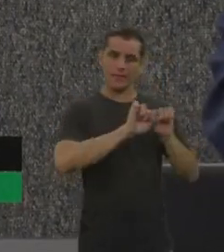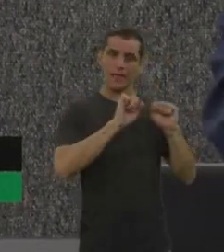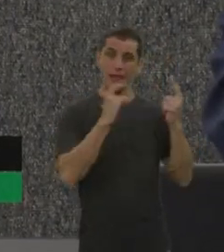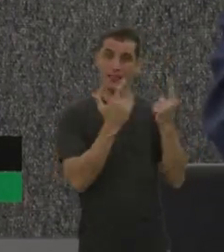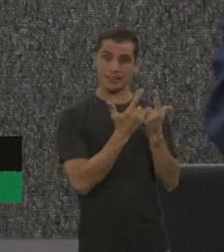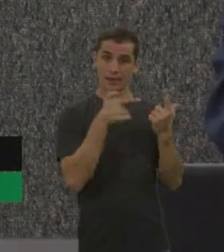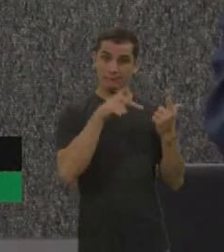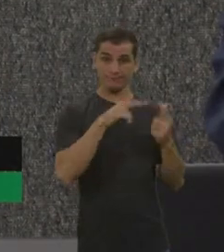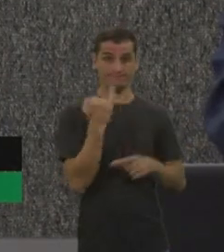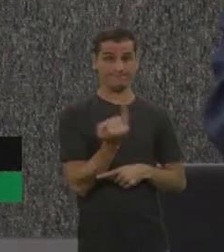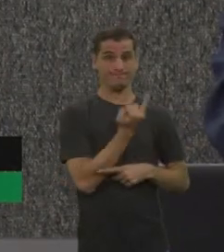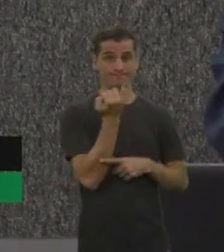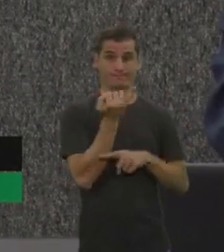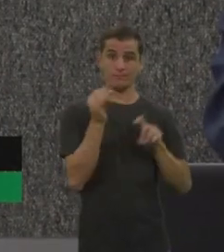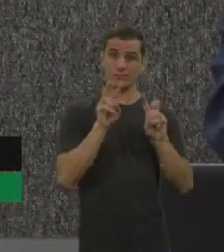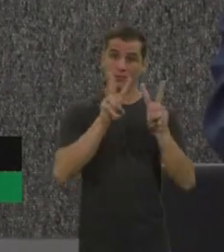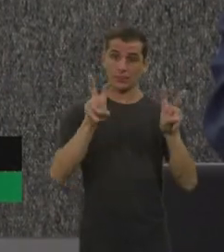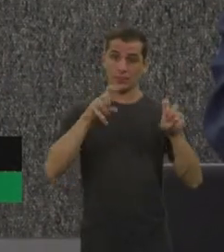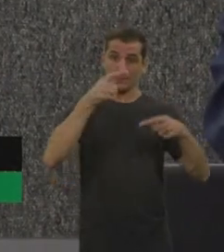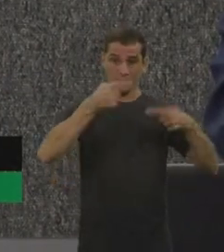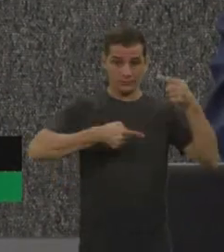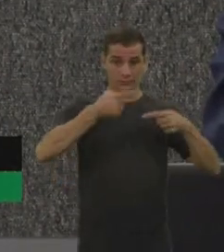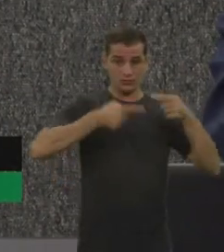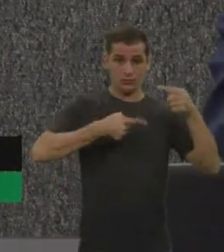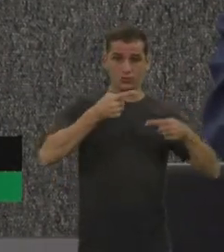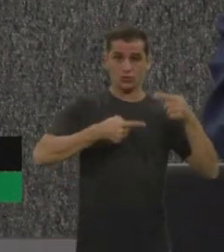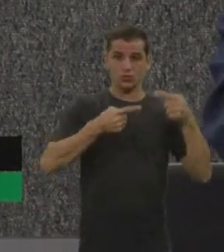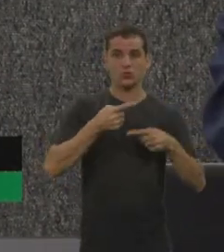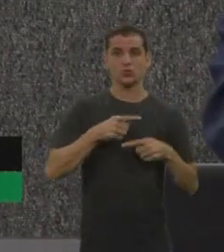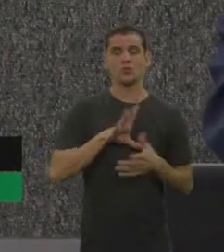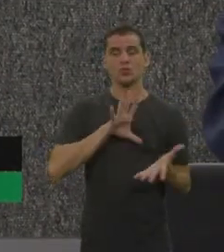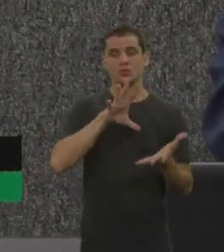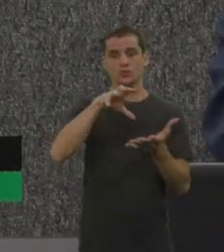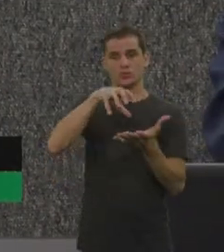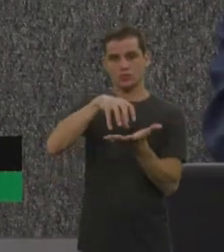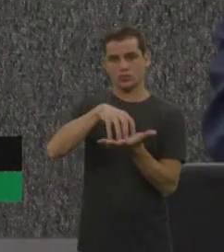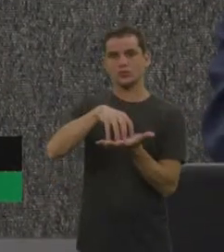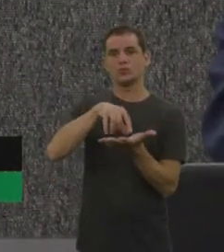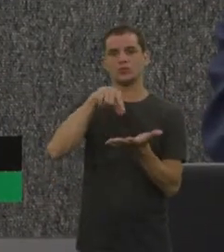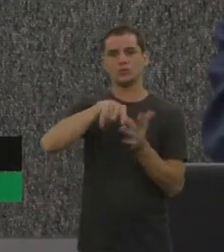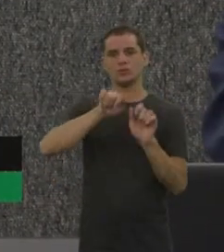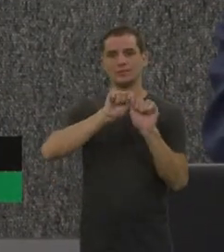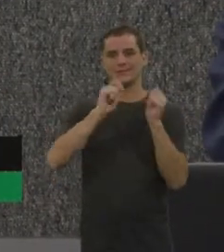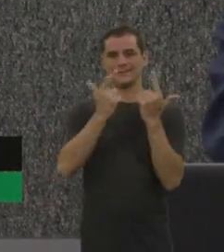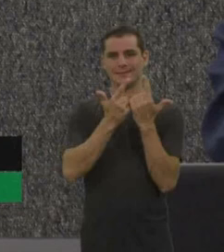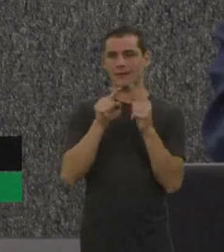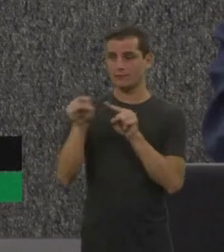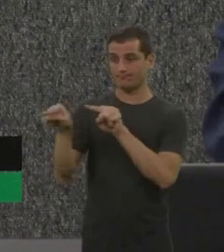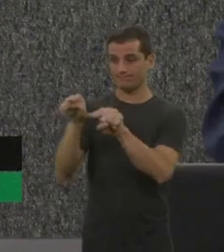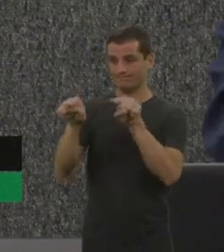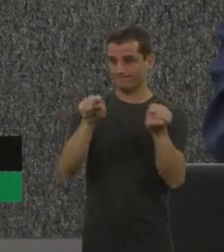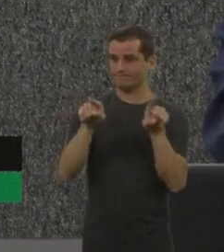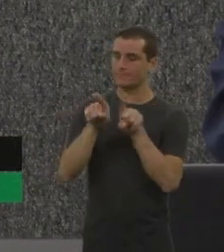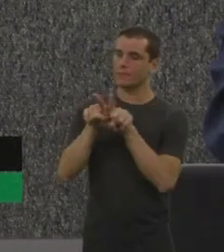pauta precisa e deve ser debatida nos parlamentos. Porque foi a partir da